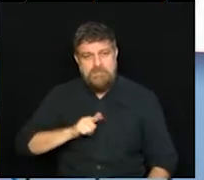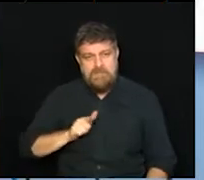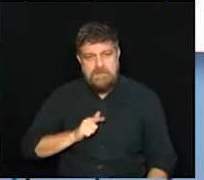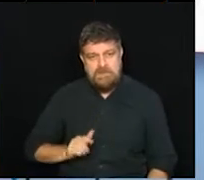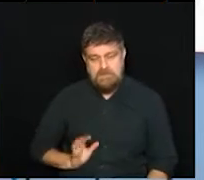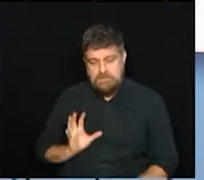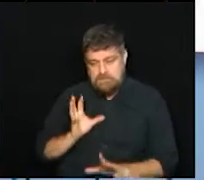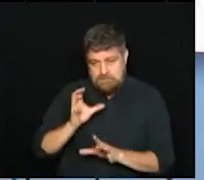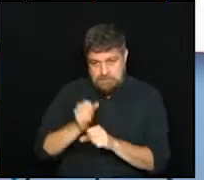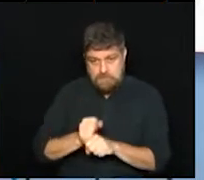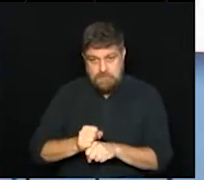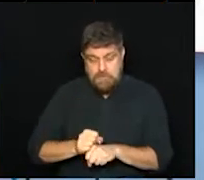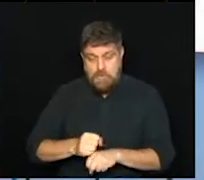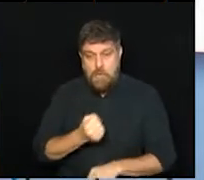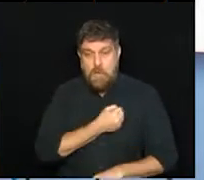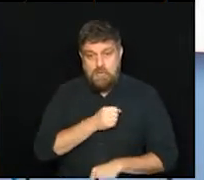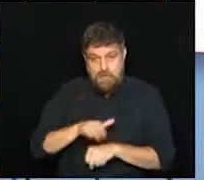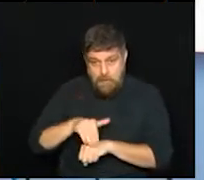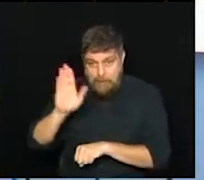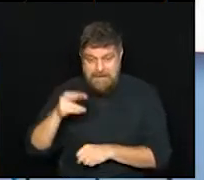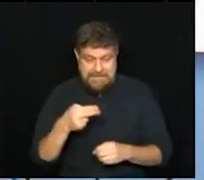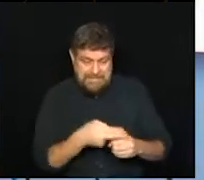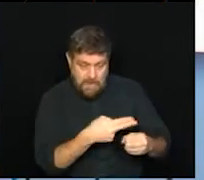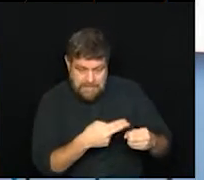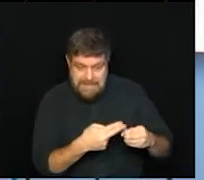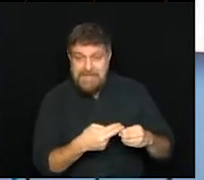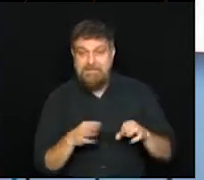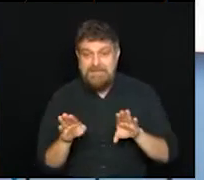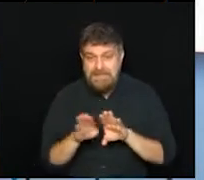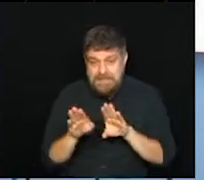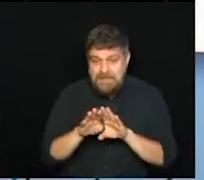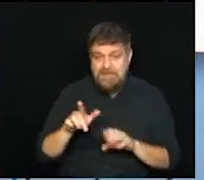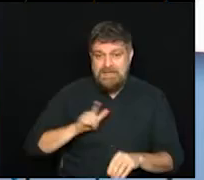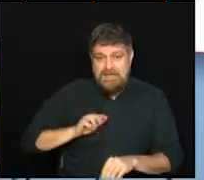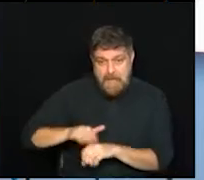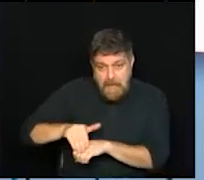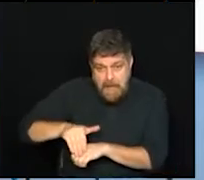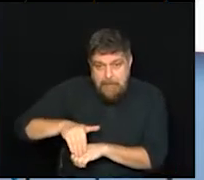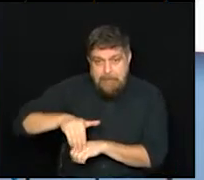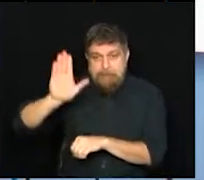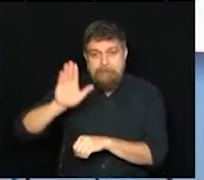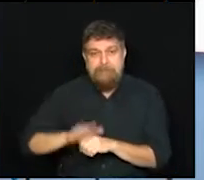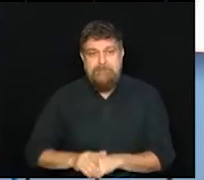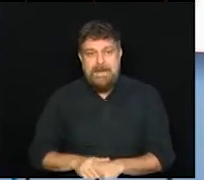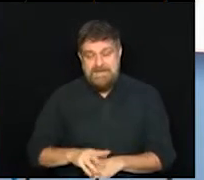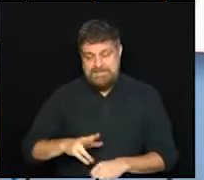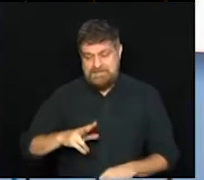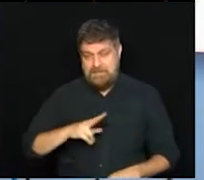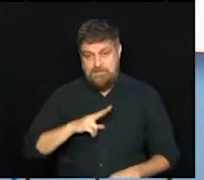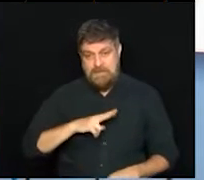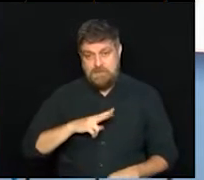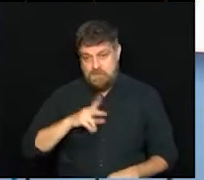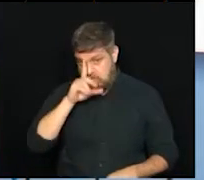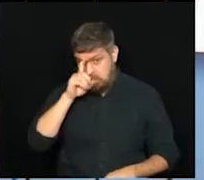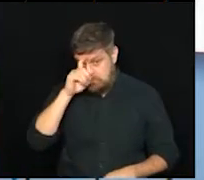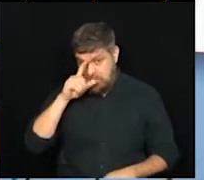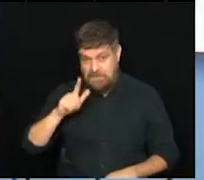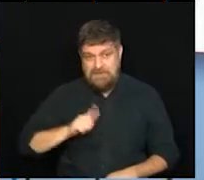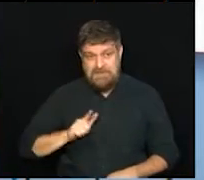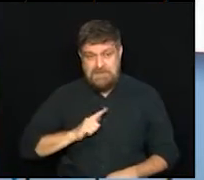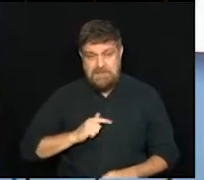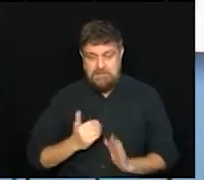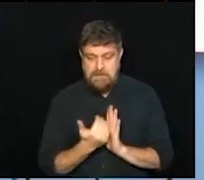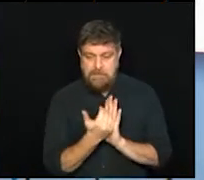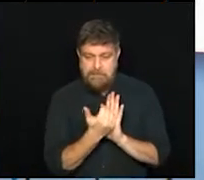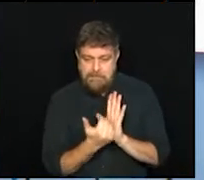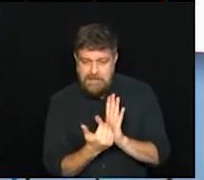essa ampliação lá na Unicamp e também na oferta da rede particular, nós tivemos aí uma